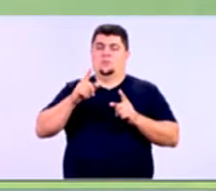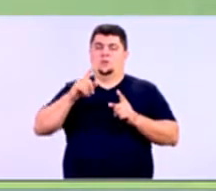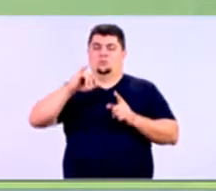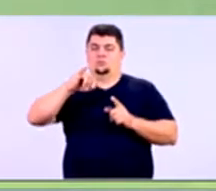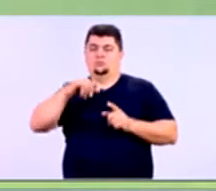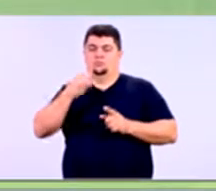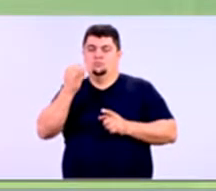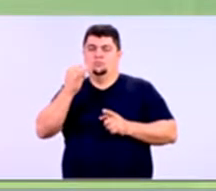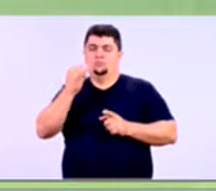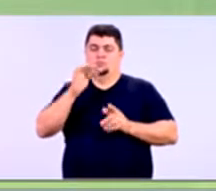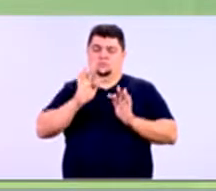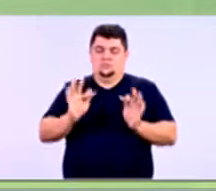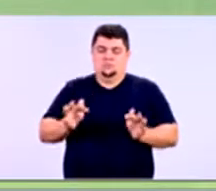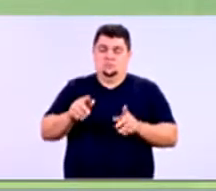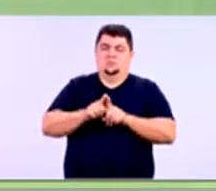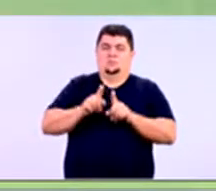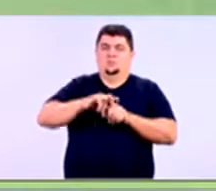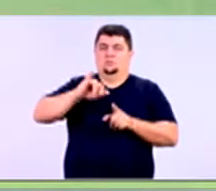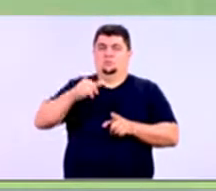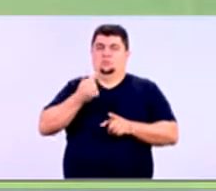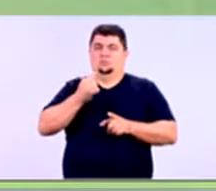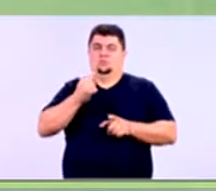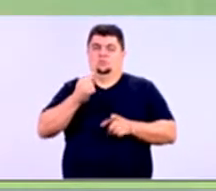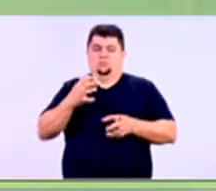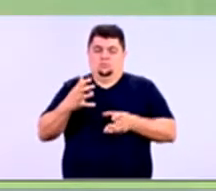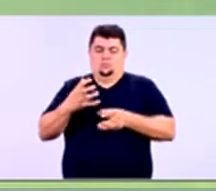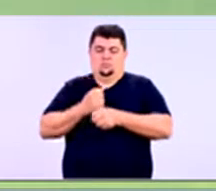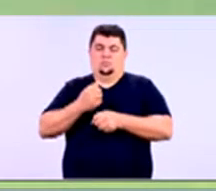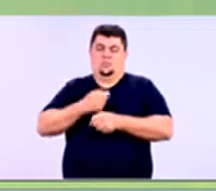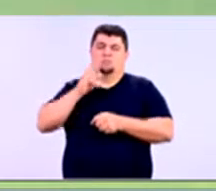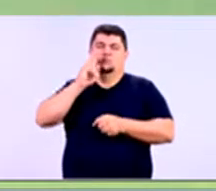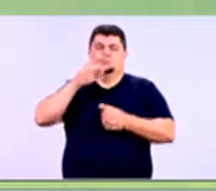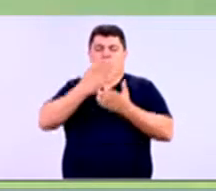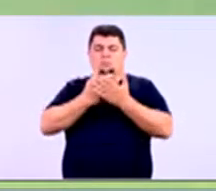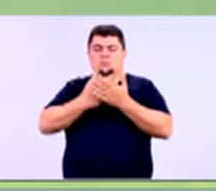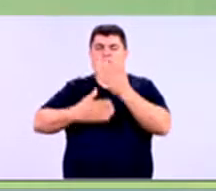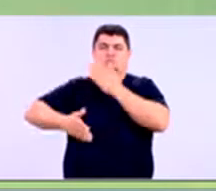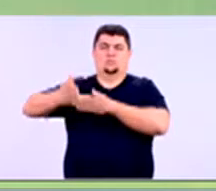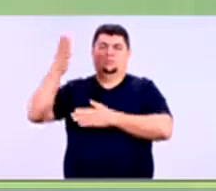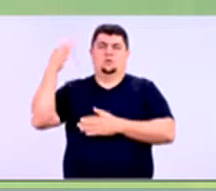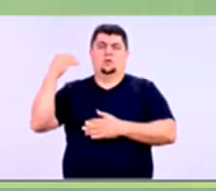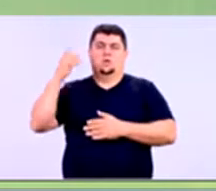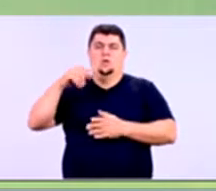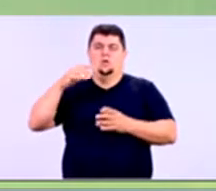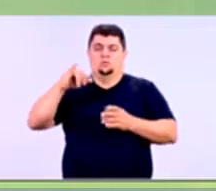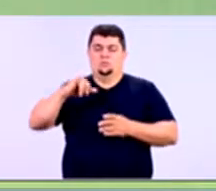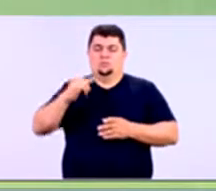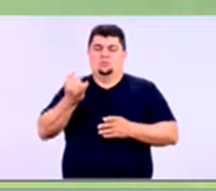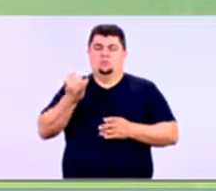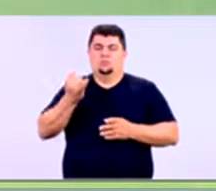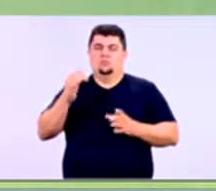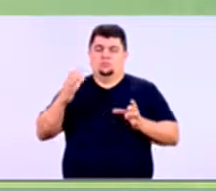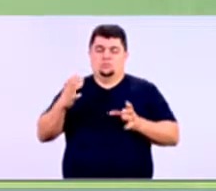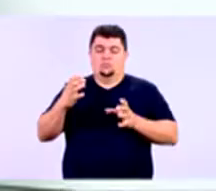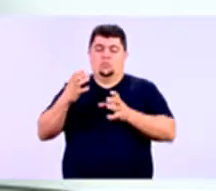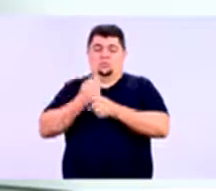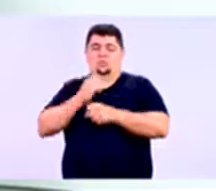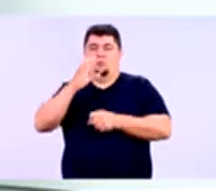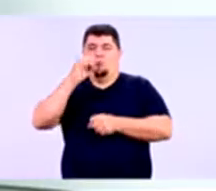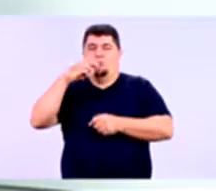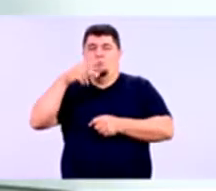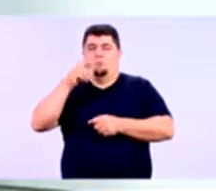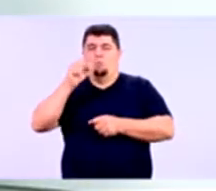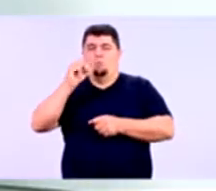simples e os juros compostos que vimos nas aulas iniciais é que os juros compostos, em vez